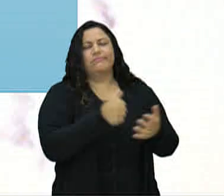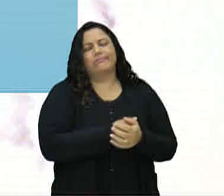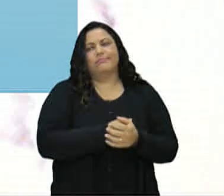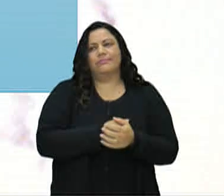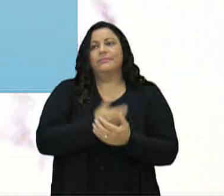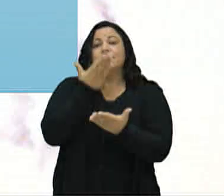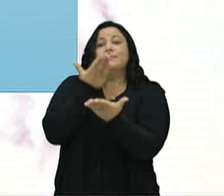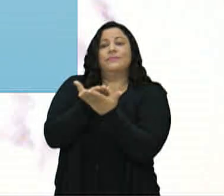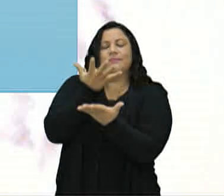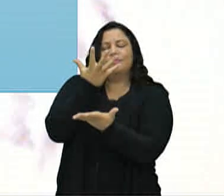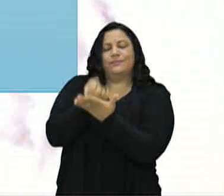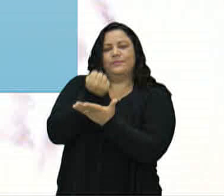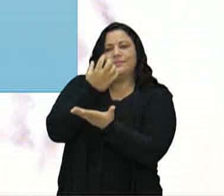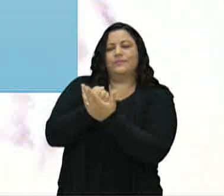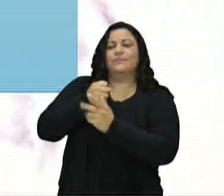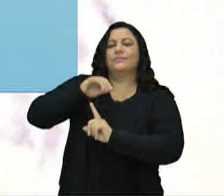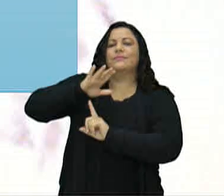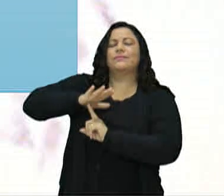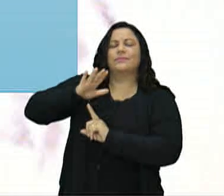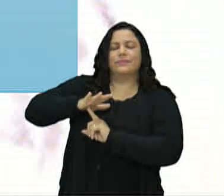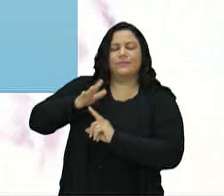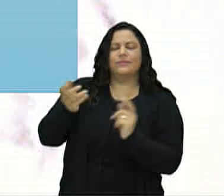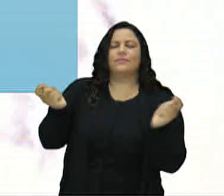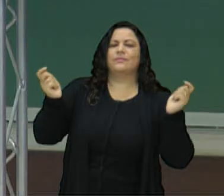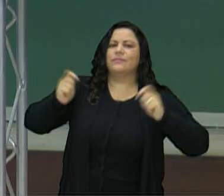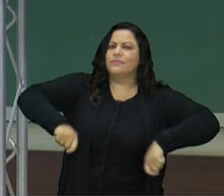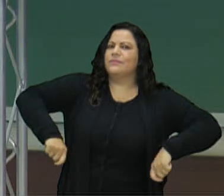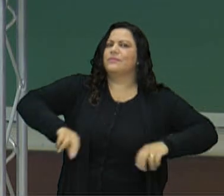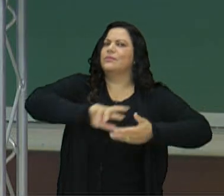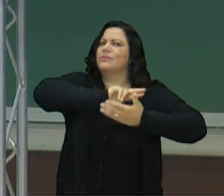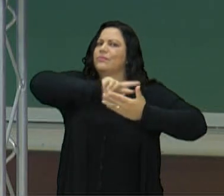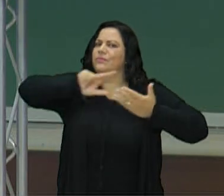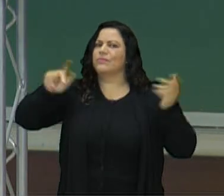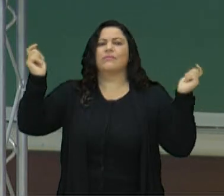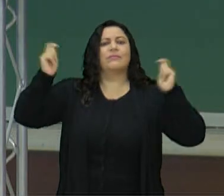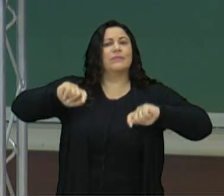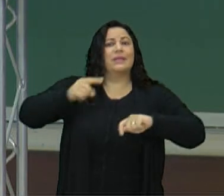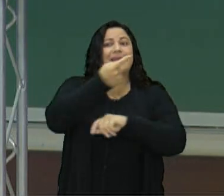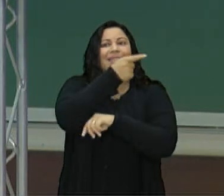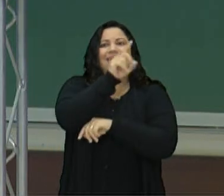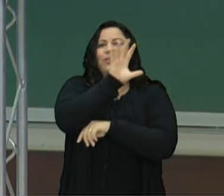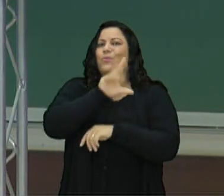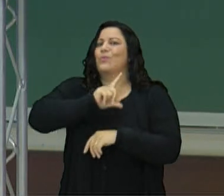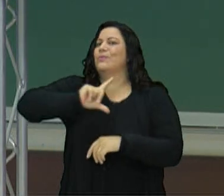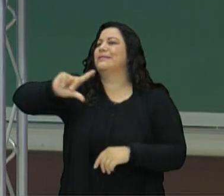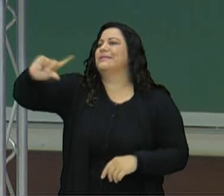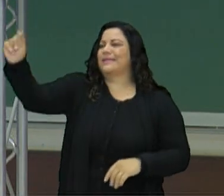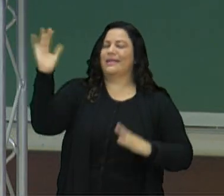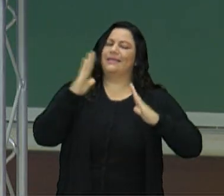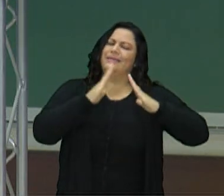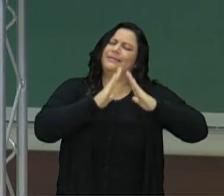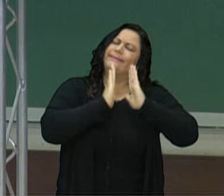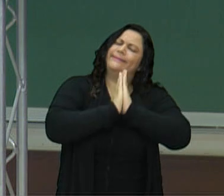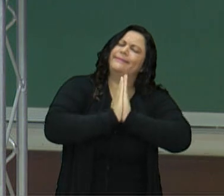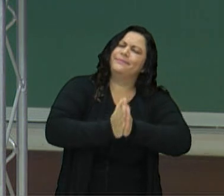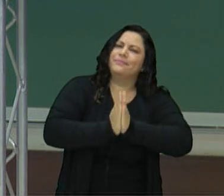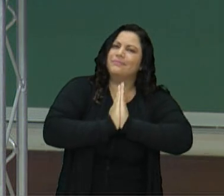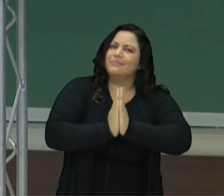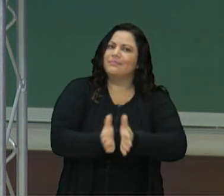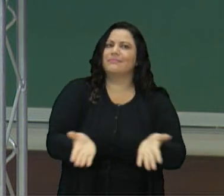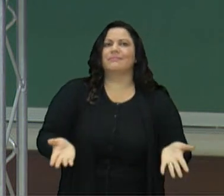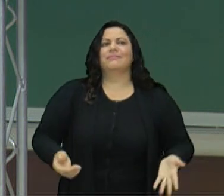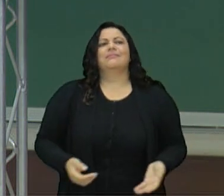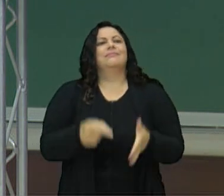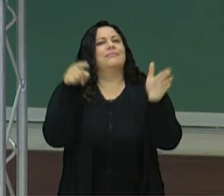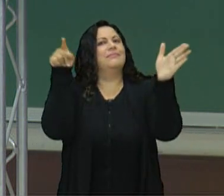Paraná, todas as opções que você tem disponível, sem sair de casa, por favor. Vamos lá, gente. Primeira